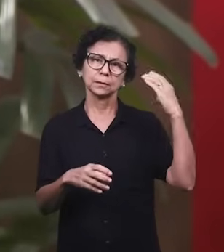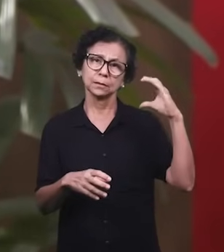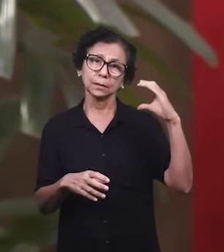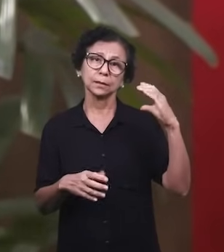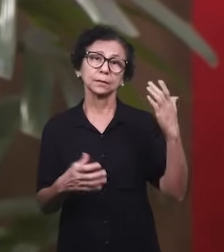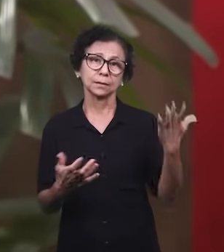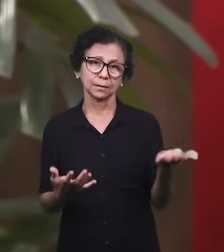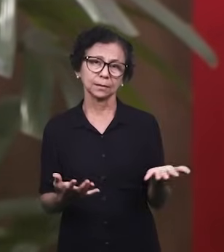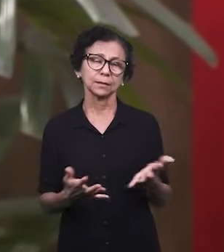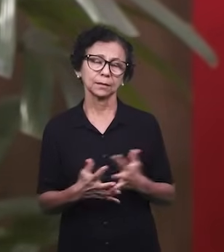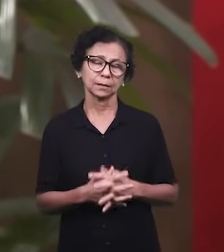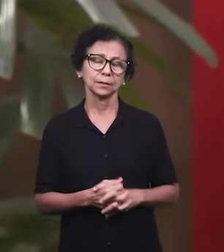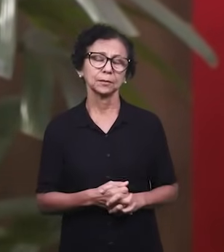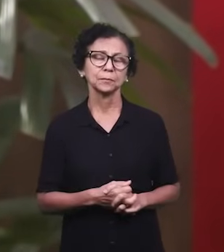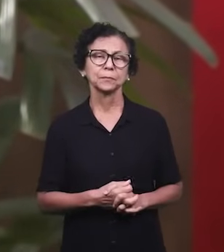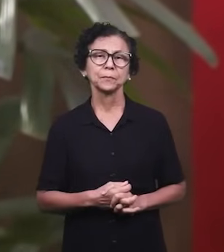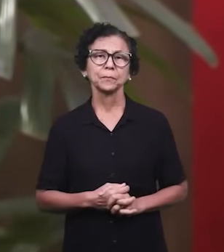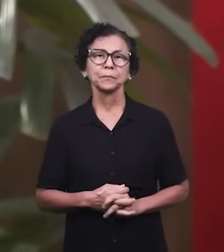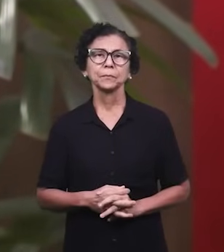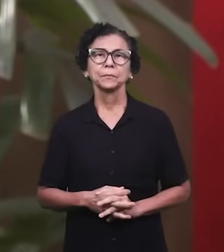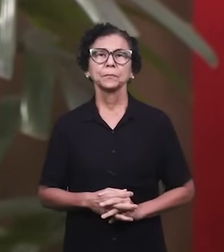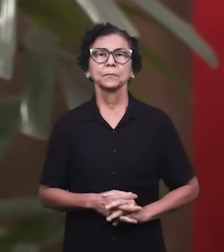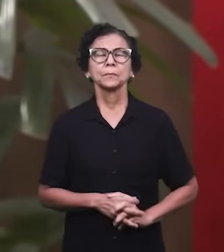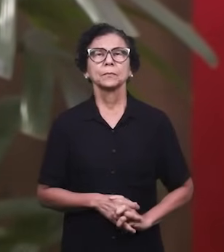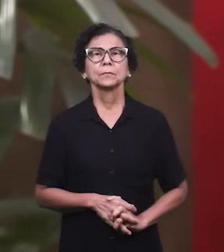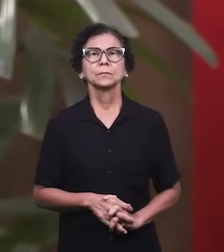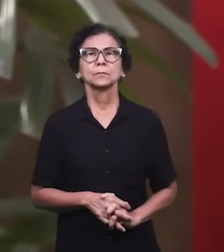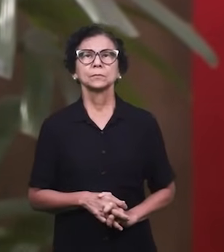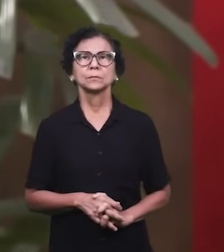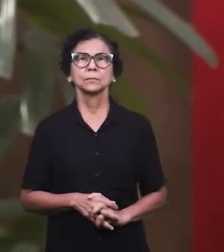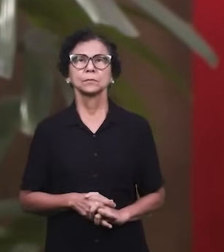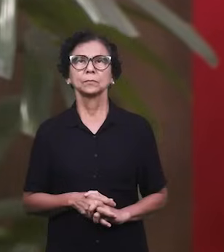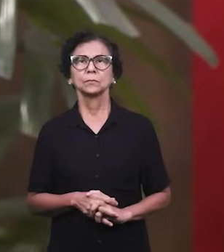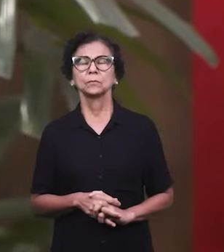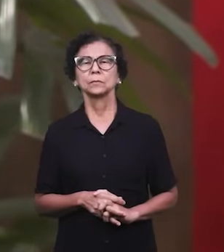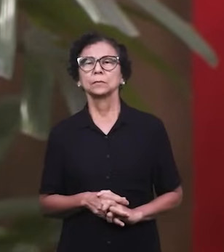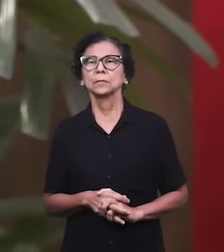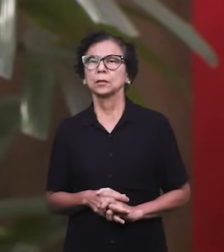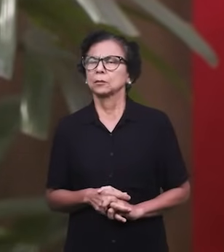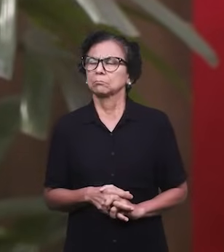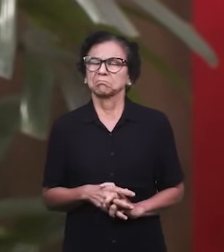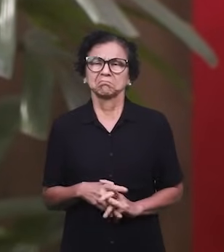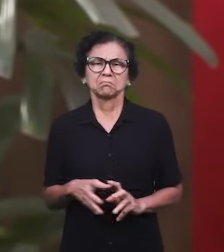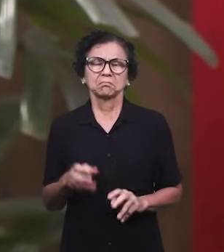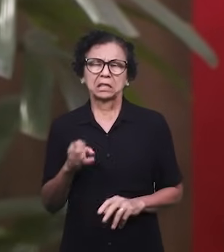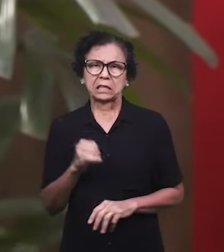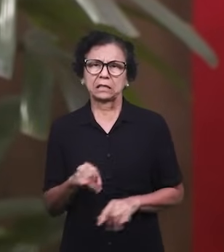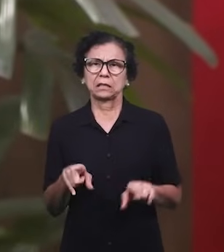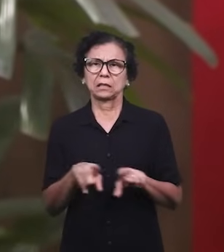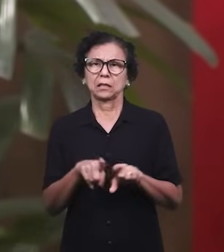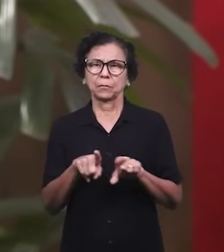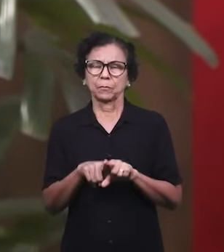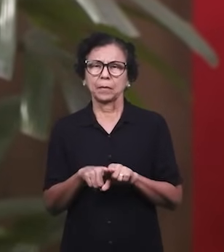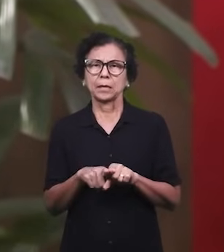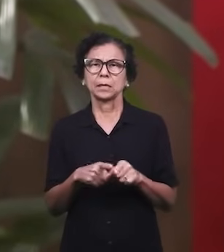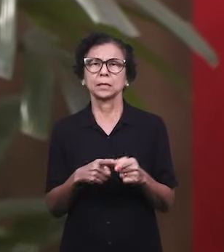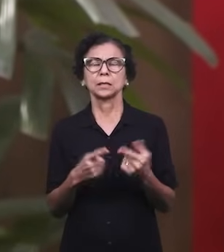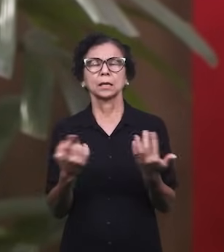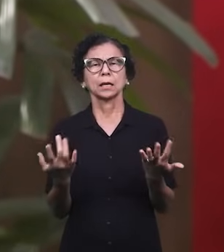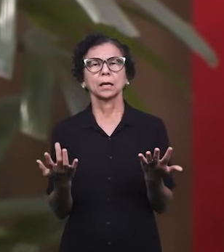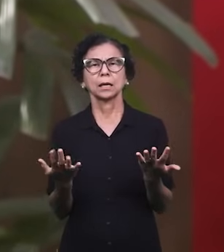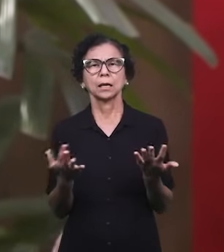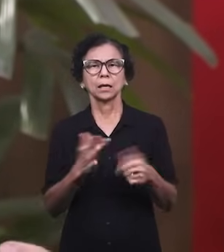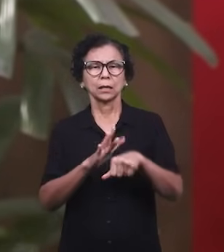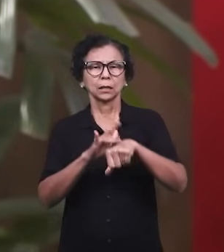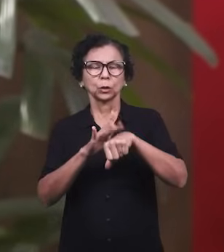realmente. Até, inclusive, mesmo que a doença seja de ordem psicológica. Existem doenças